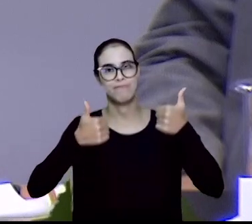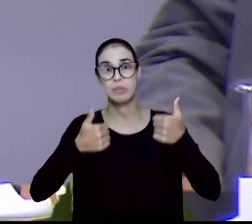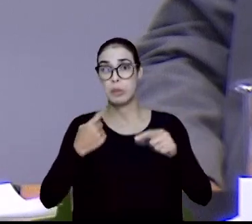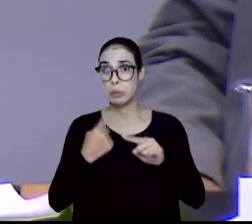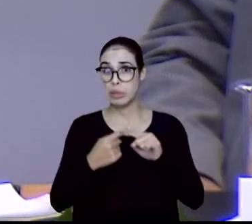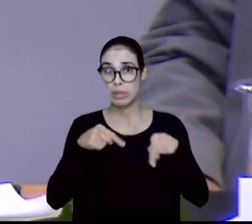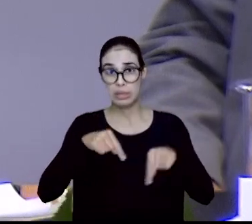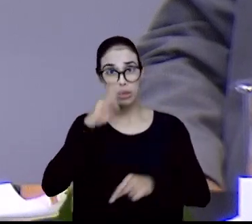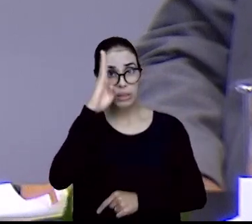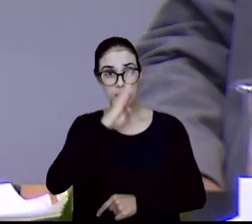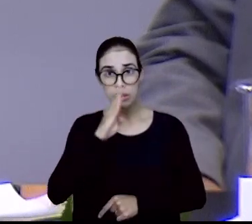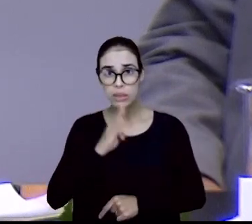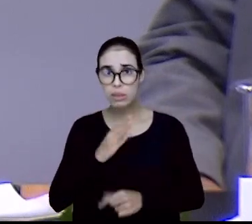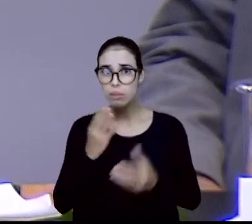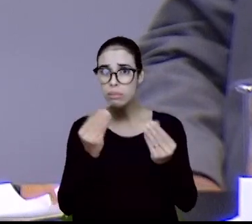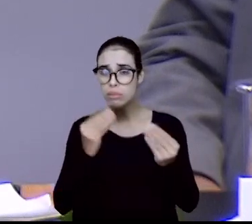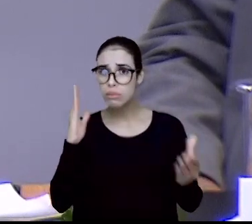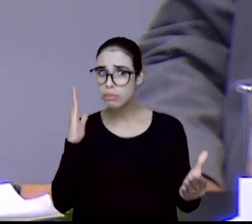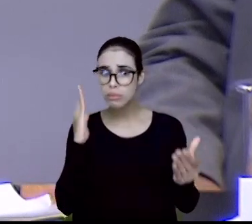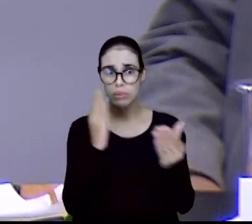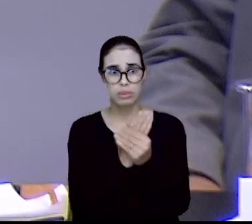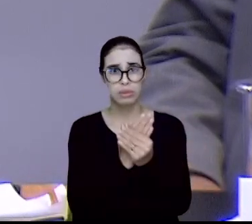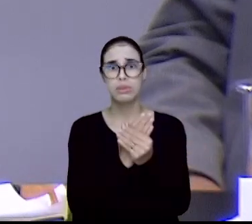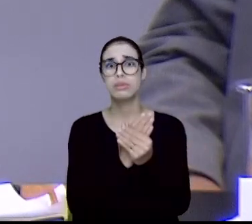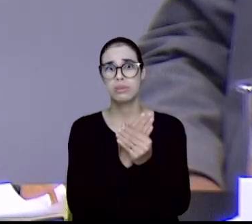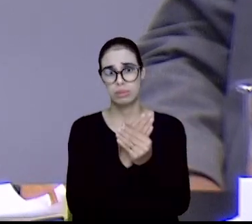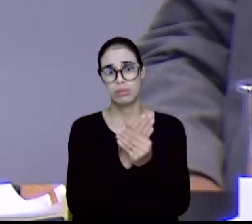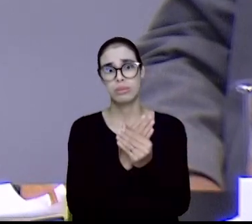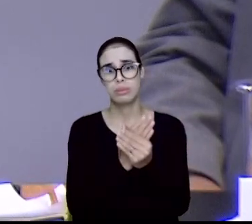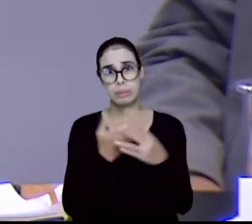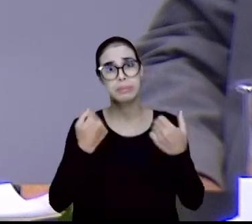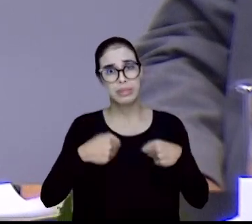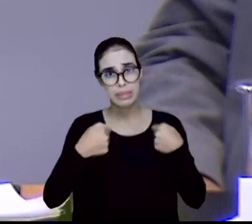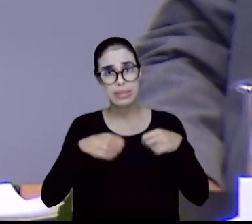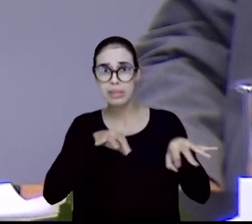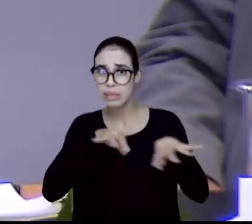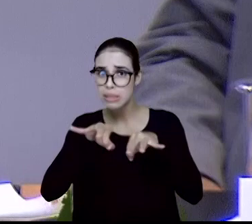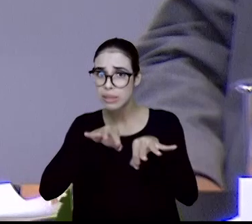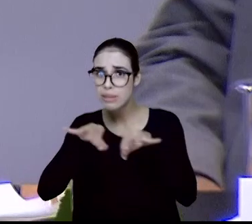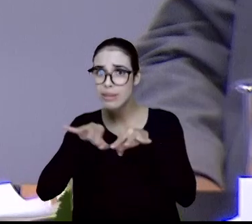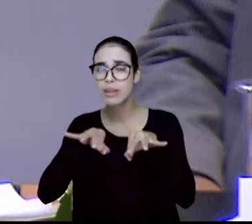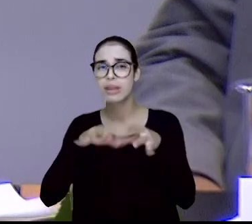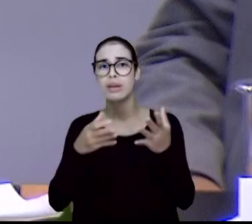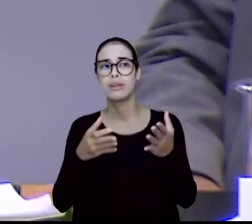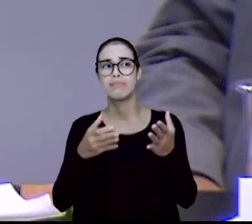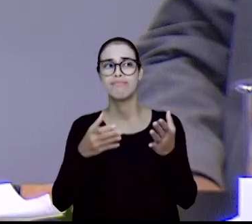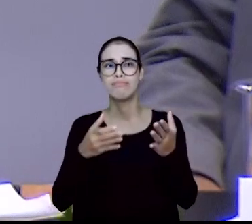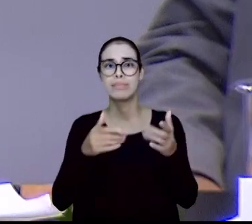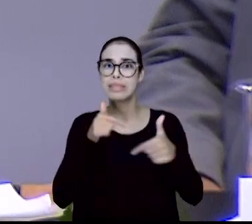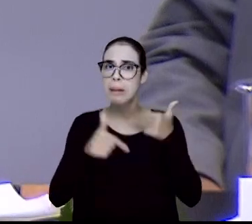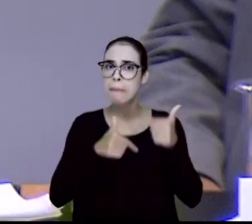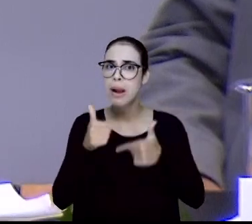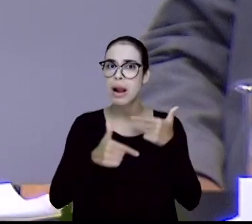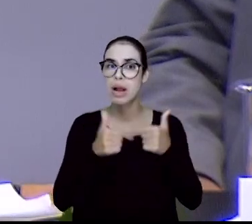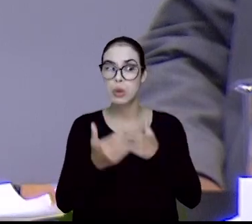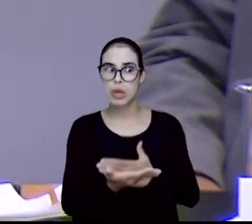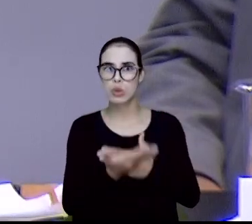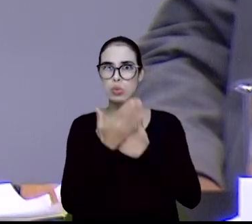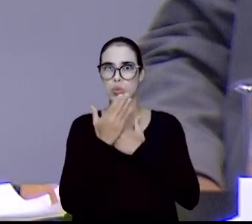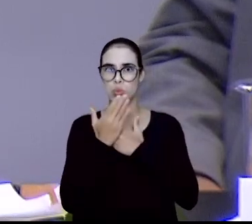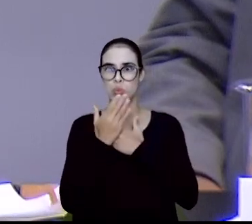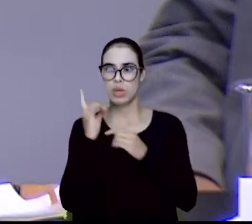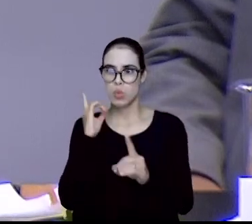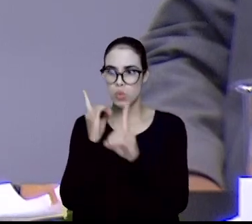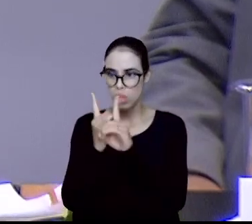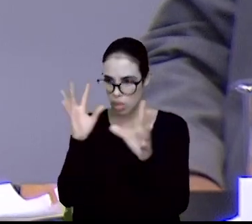volume de ações que nós temos, uma forma simplificada de produção de minutas. Os processos